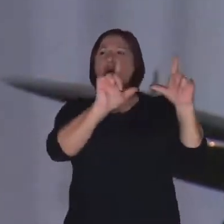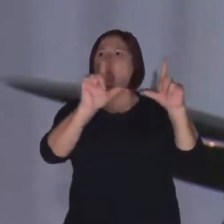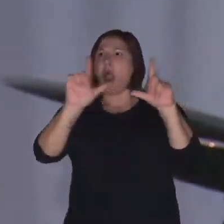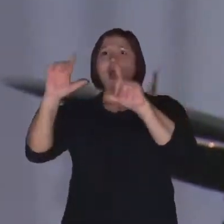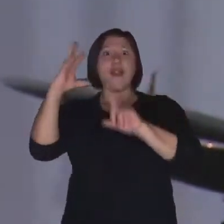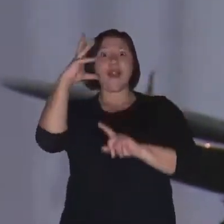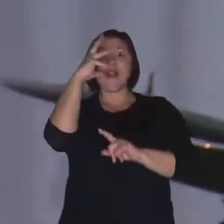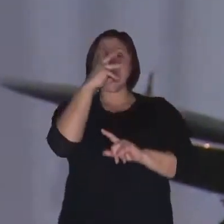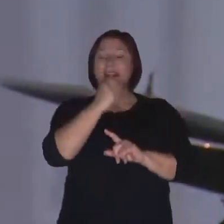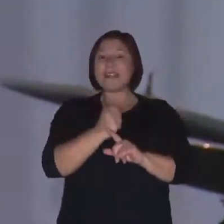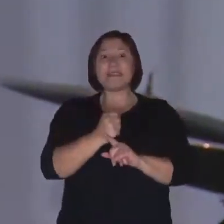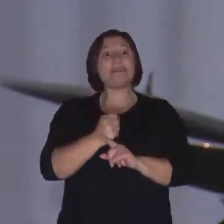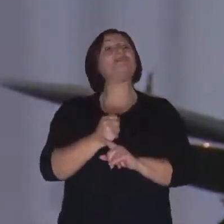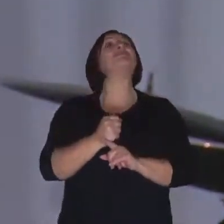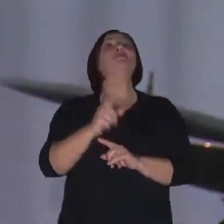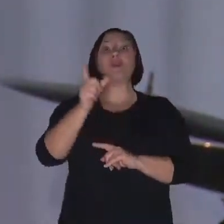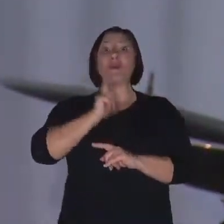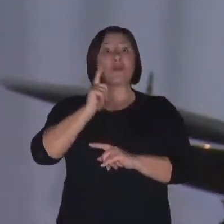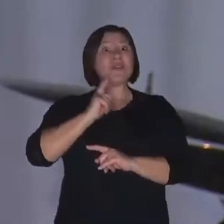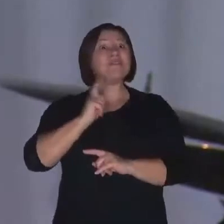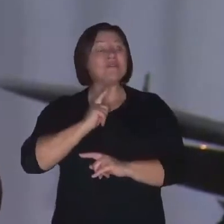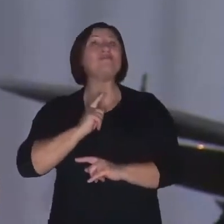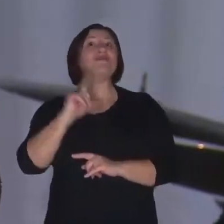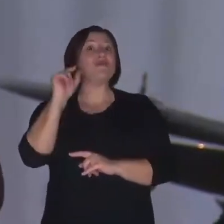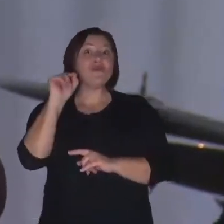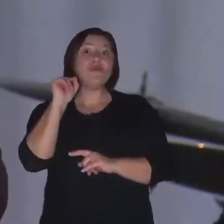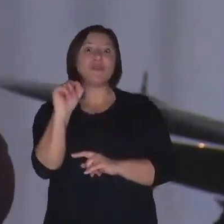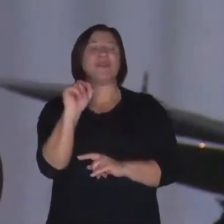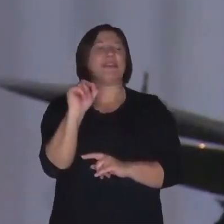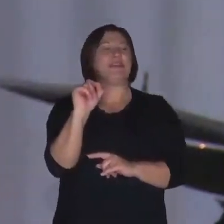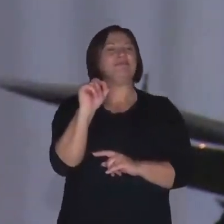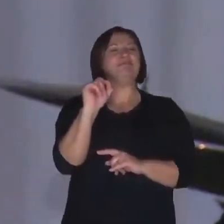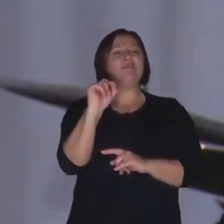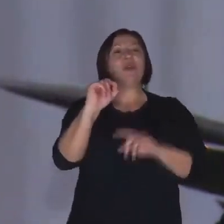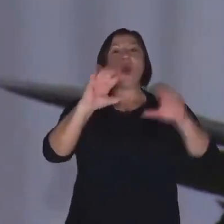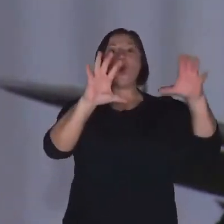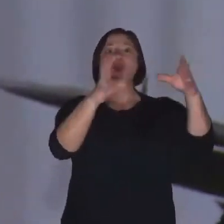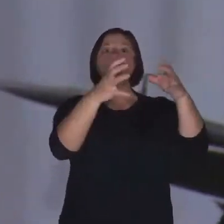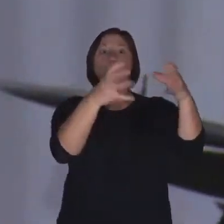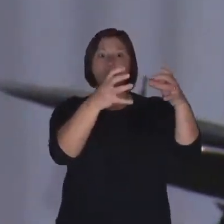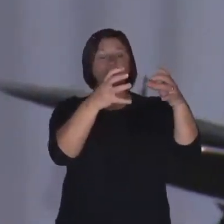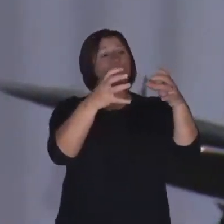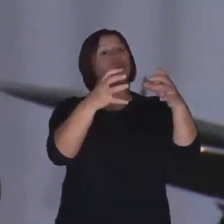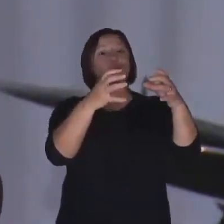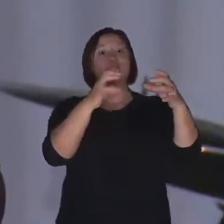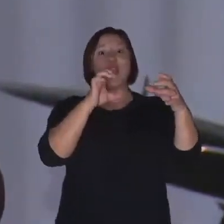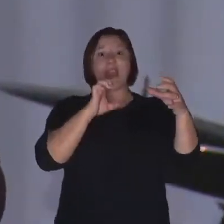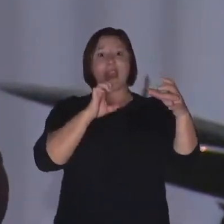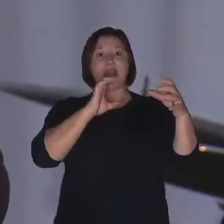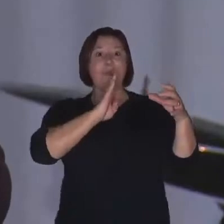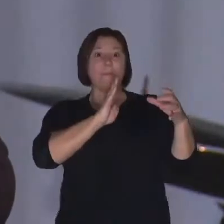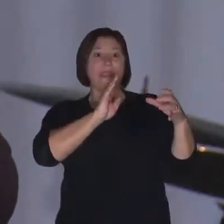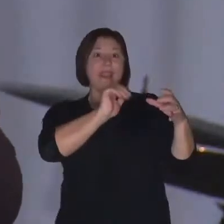as nossas classes de escola bíblica online também. Quando eu entrei em uma das salas, tinha uma pessoa,